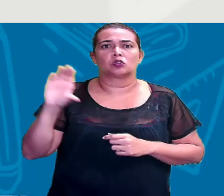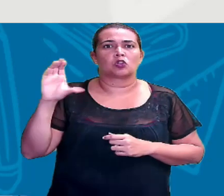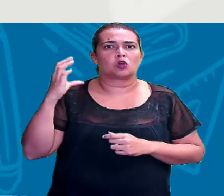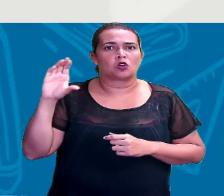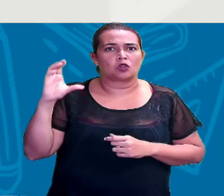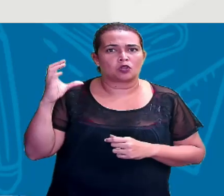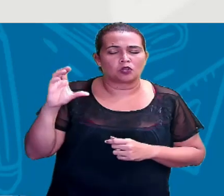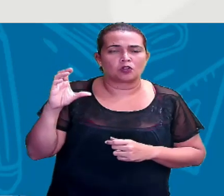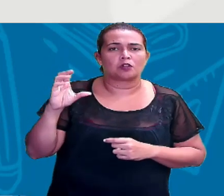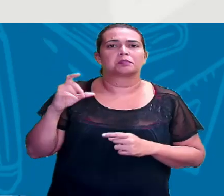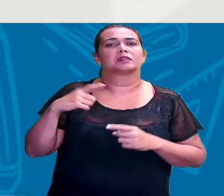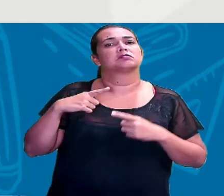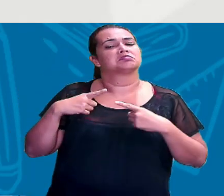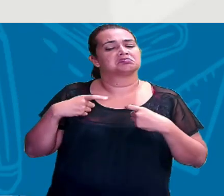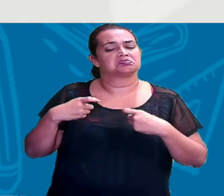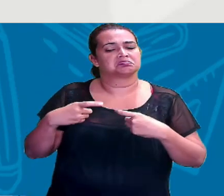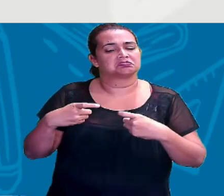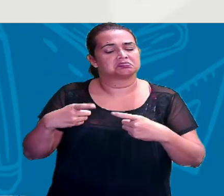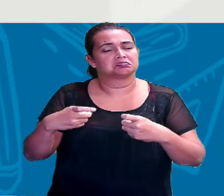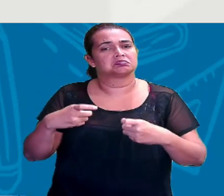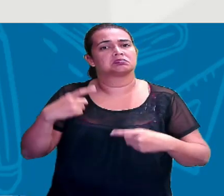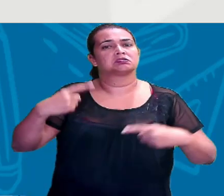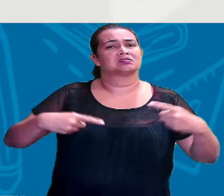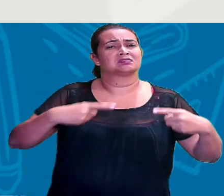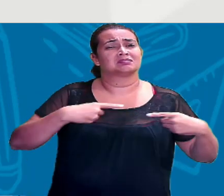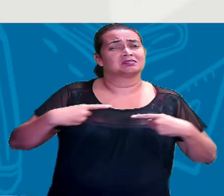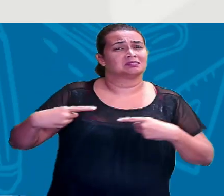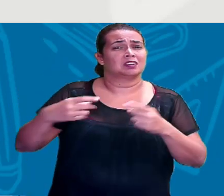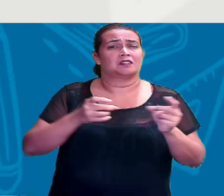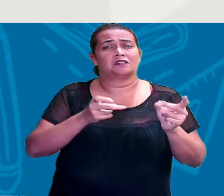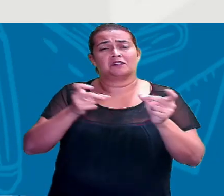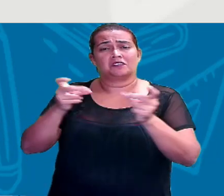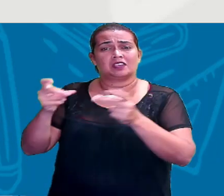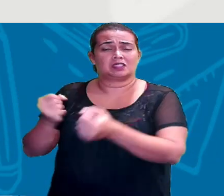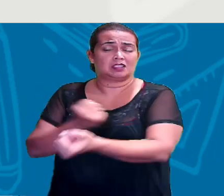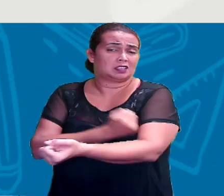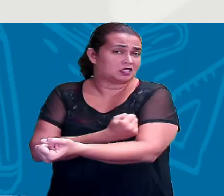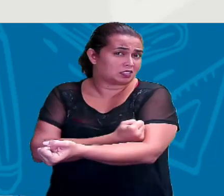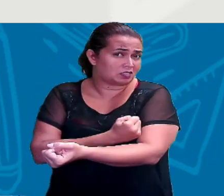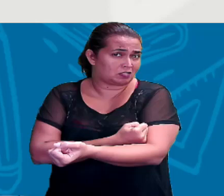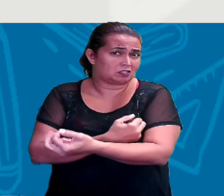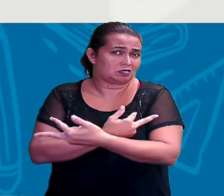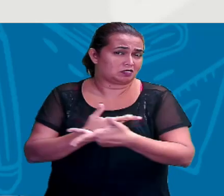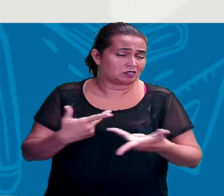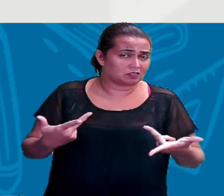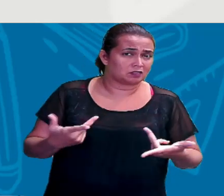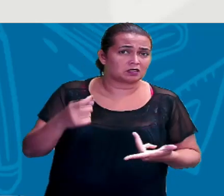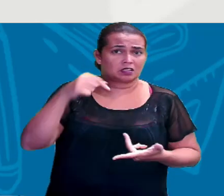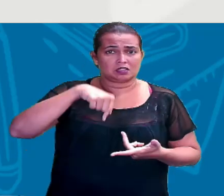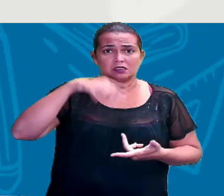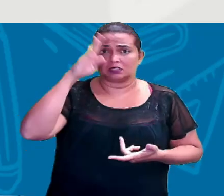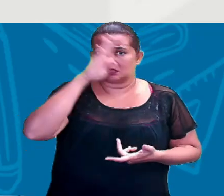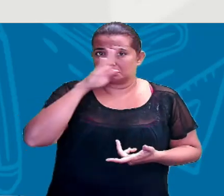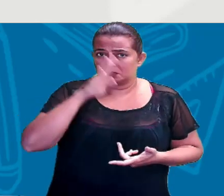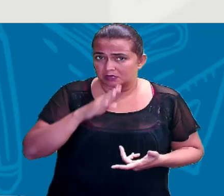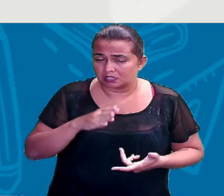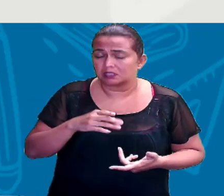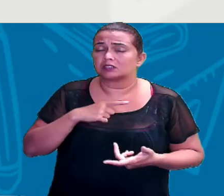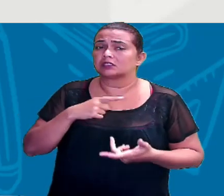grupos guerrilheiros, paramilitares como as Farc. Aqui no Brasil, né, com o